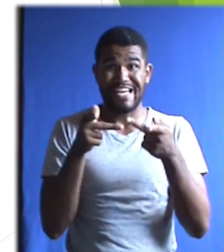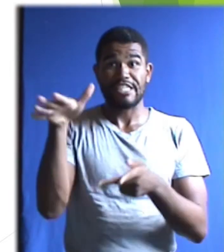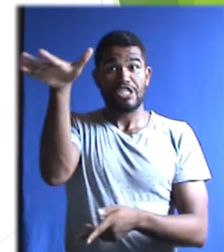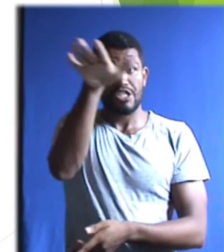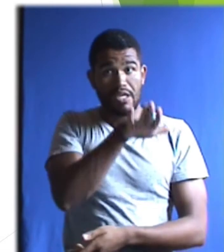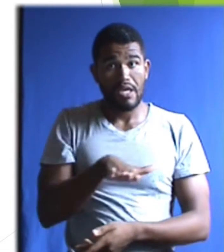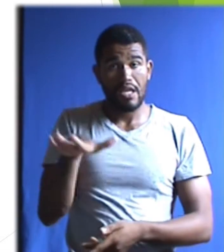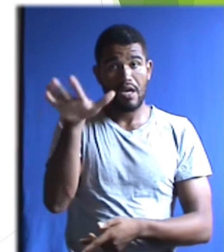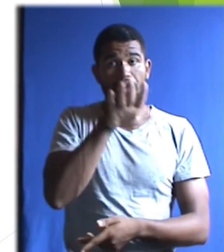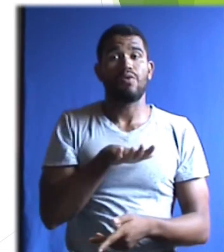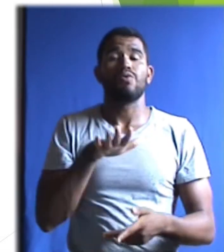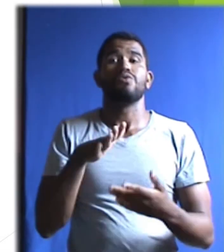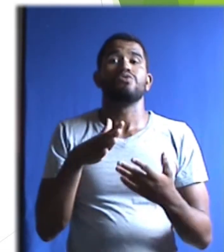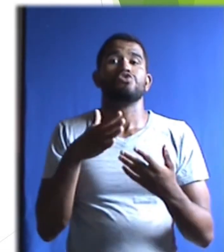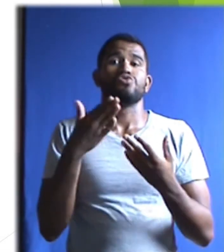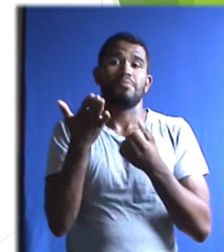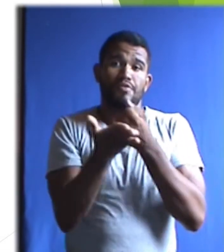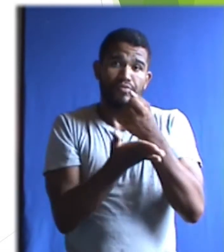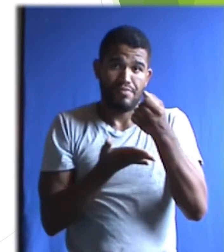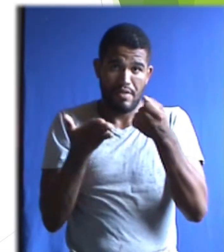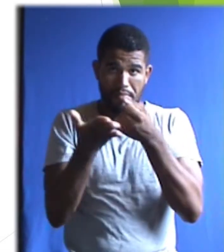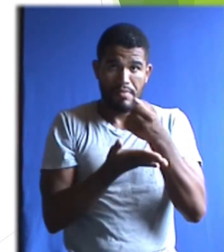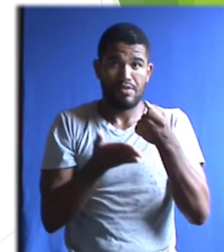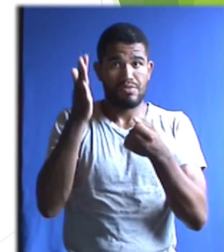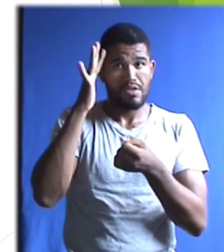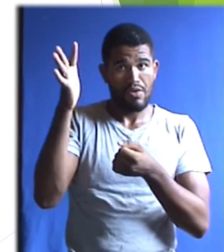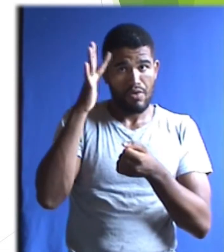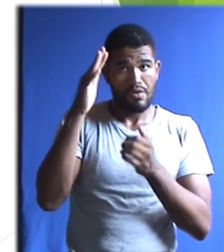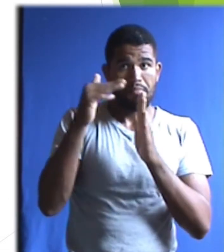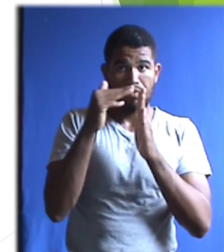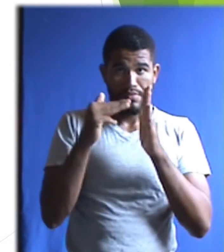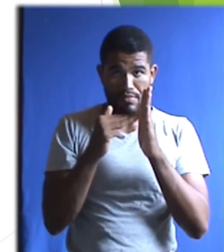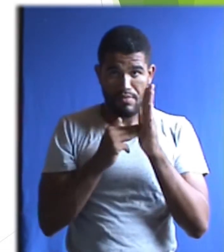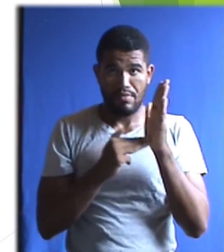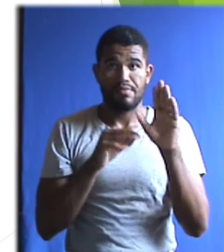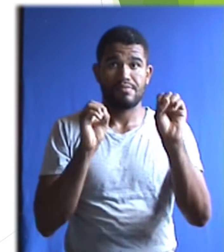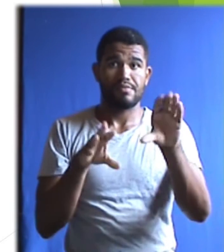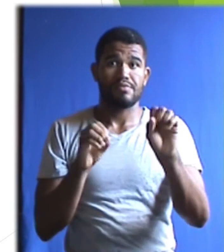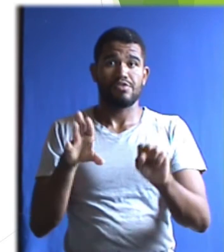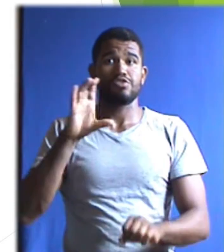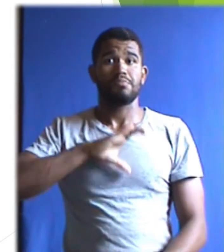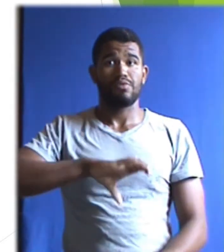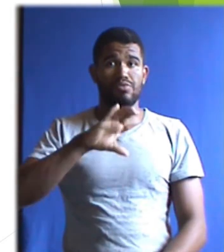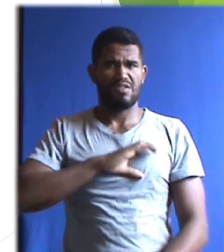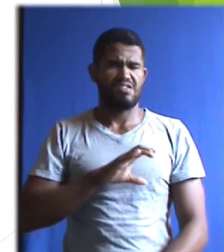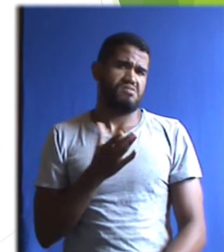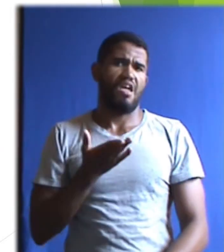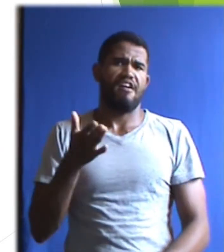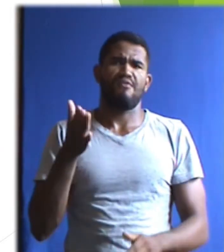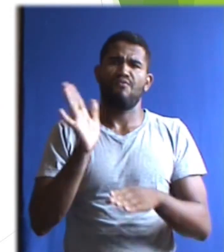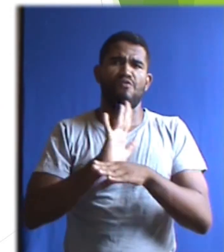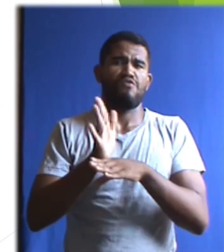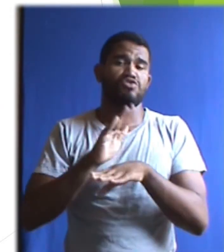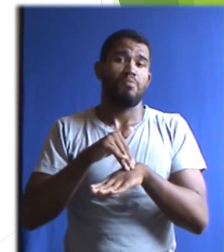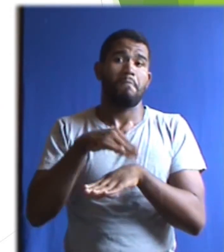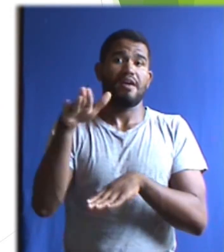nesse vídeo de uma forma bem geral sobre os fundamentos teóricos e metodológicos do ensino de língua portuguesa.